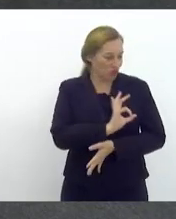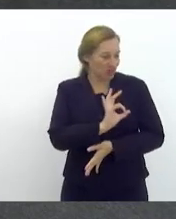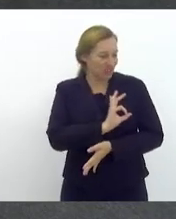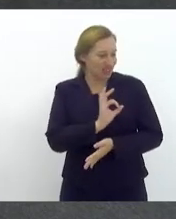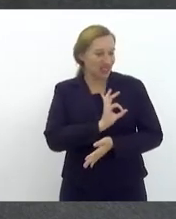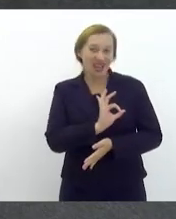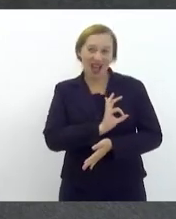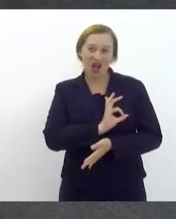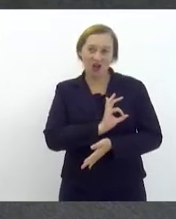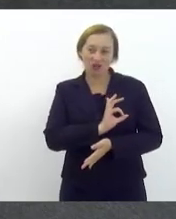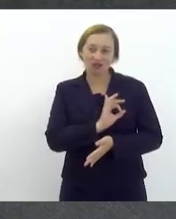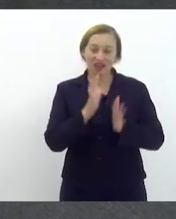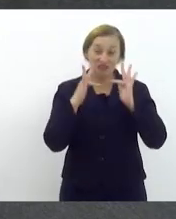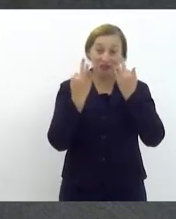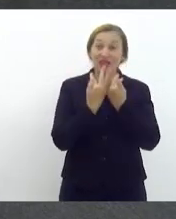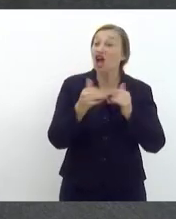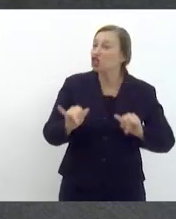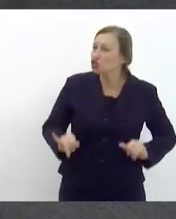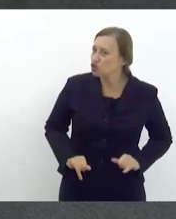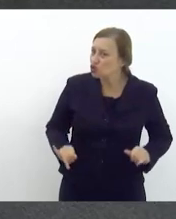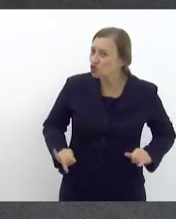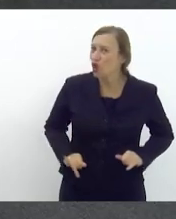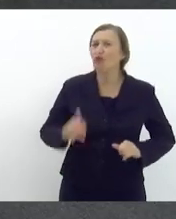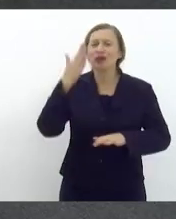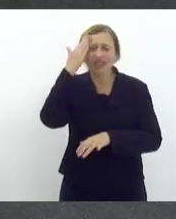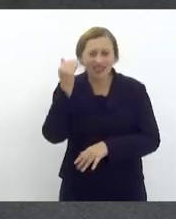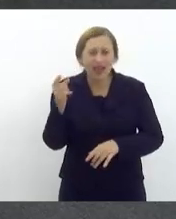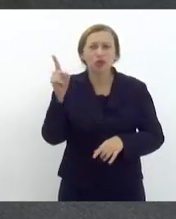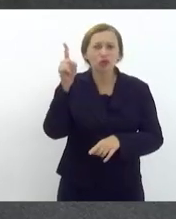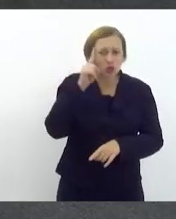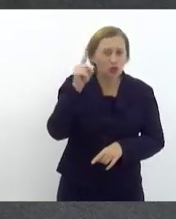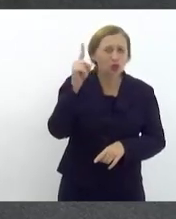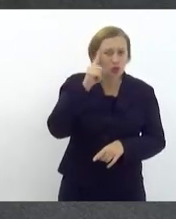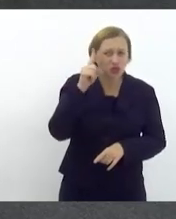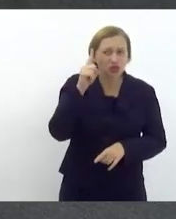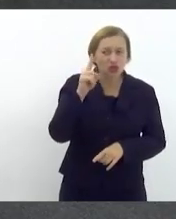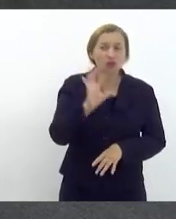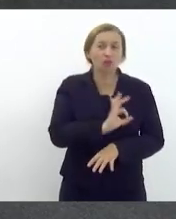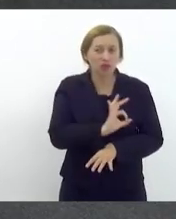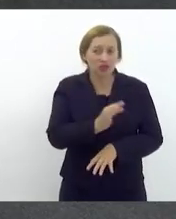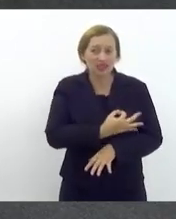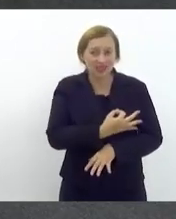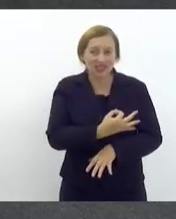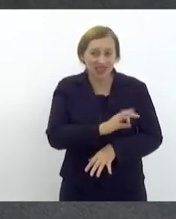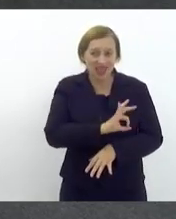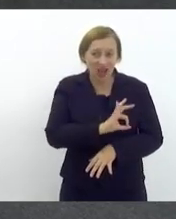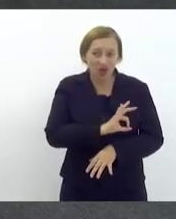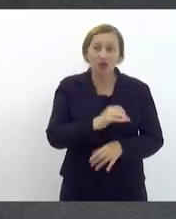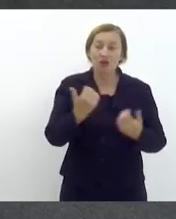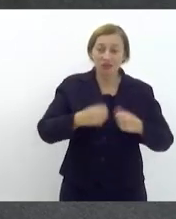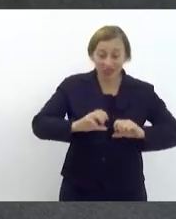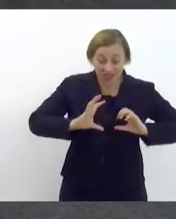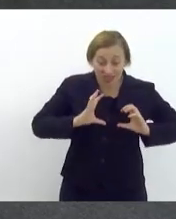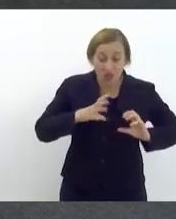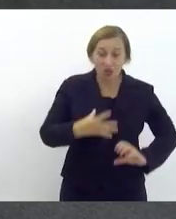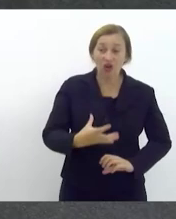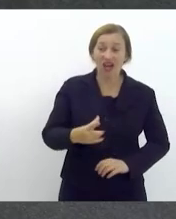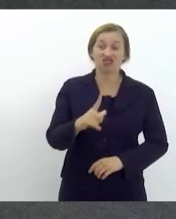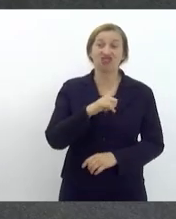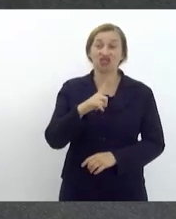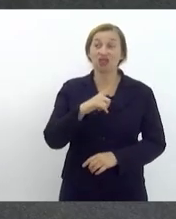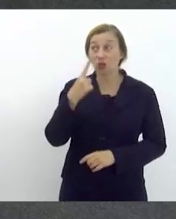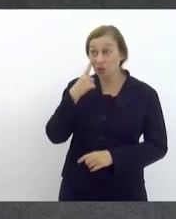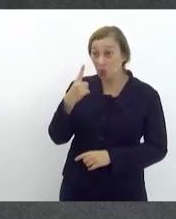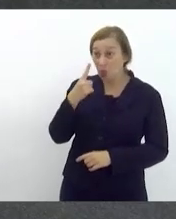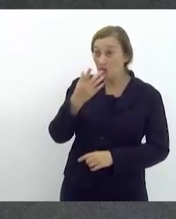elas sofrem porque sabe que a cada dia um policial tem que demonstrar competência e coragem então quando eu